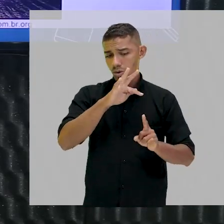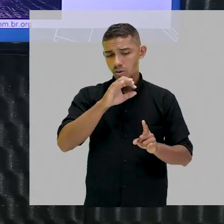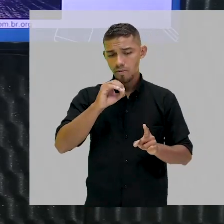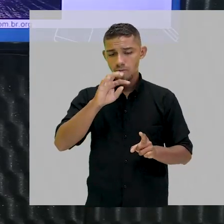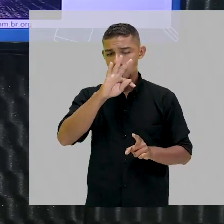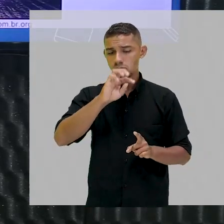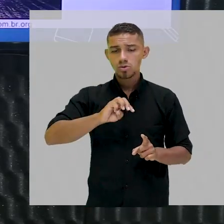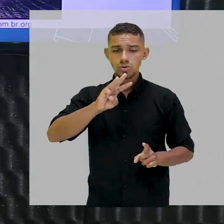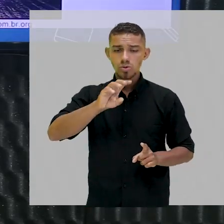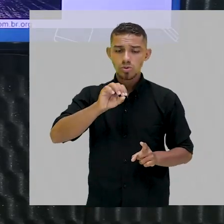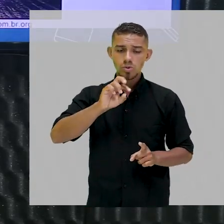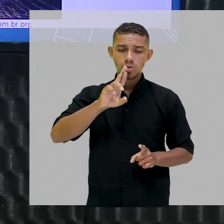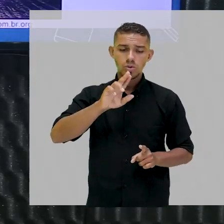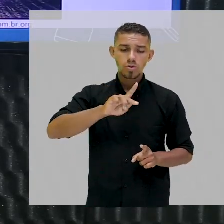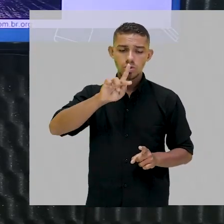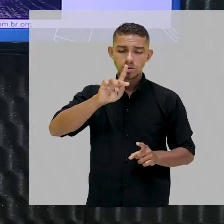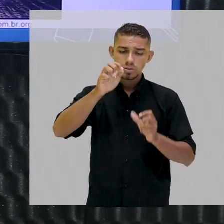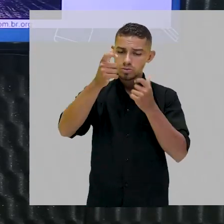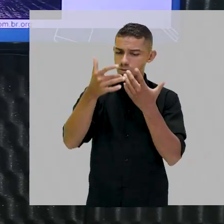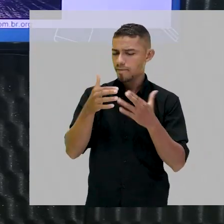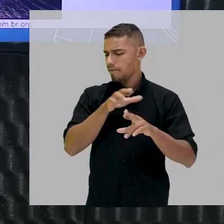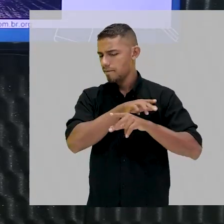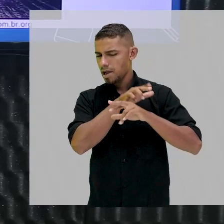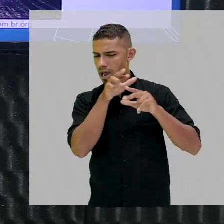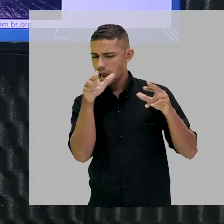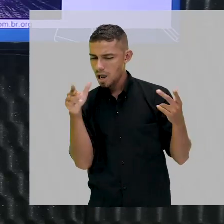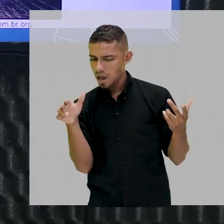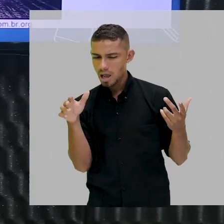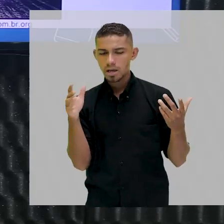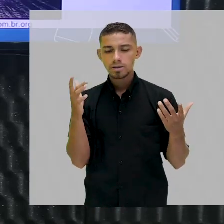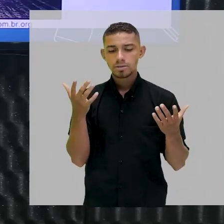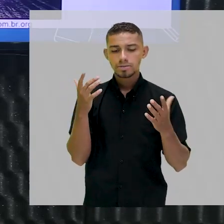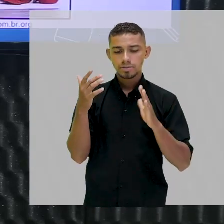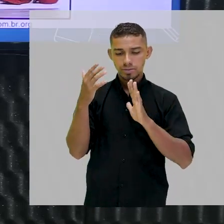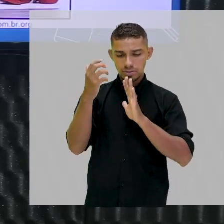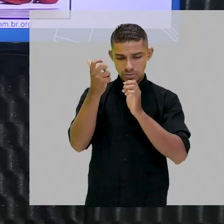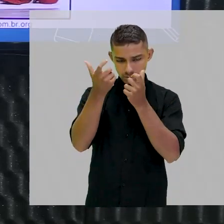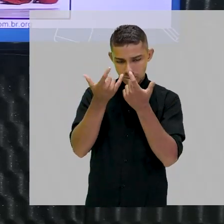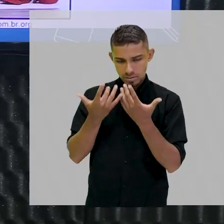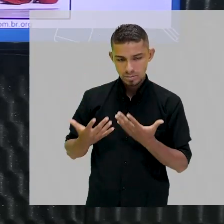top rock. Não dá para eu falar aqui para vocês, estou só dando uma pincelada.